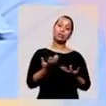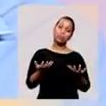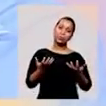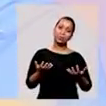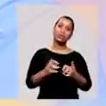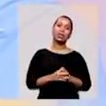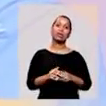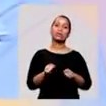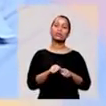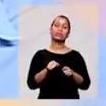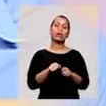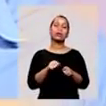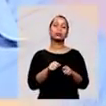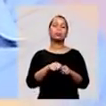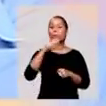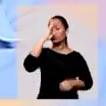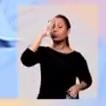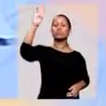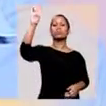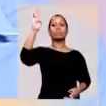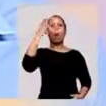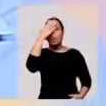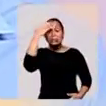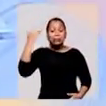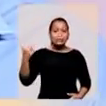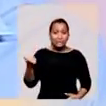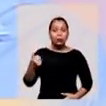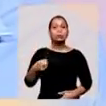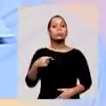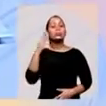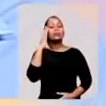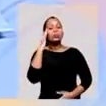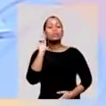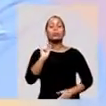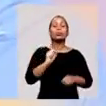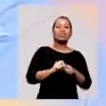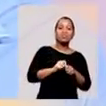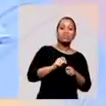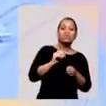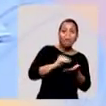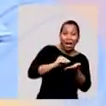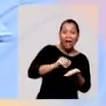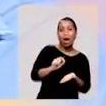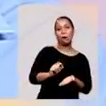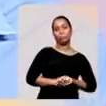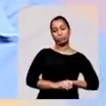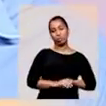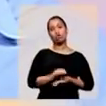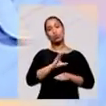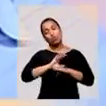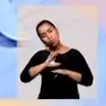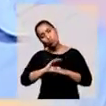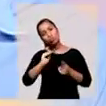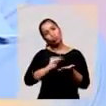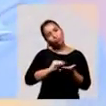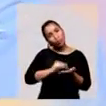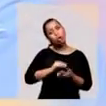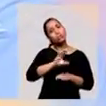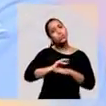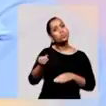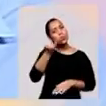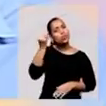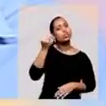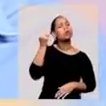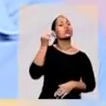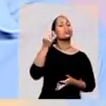fazer a ponta do iceberg e esqueço o restante. É importante entender ali o que falta na minha formação. Está faltando um curso, esse curso vai